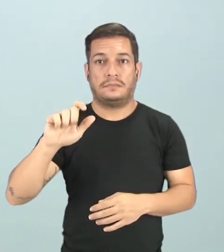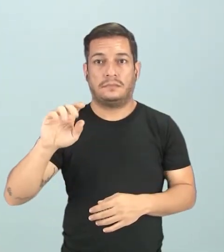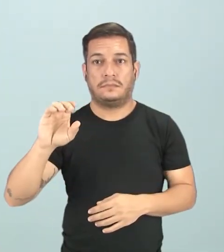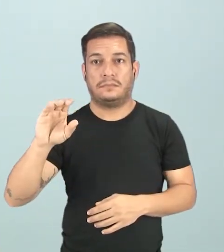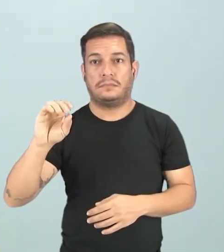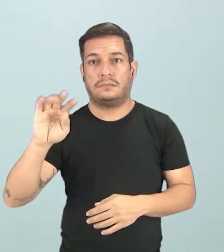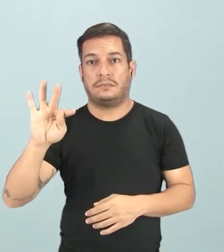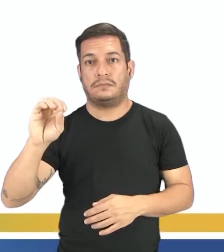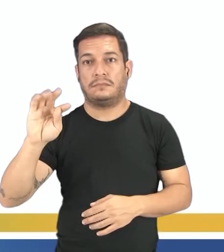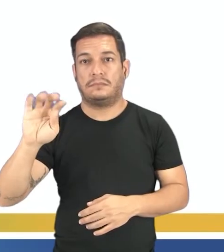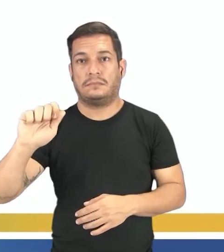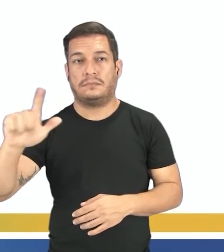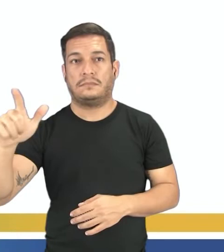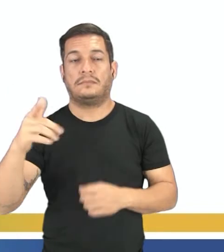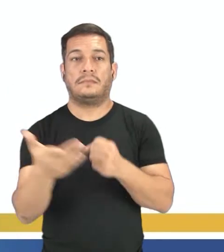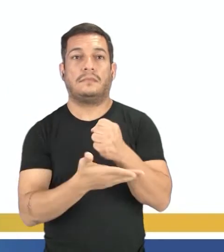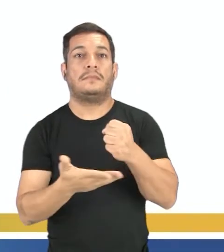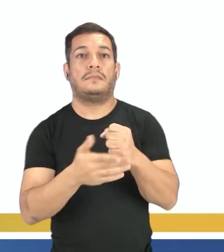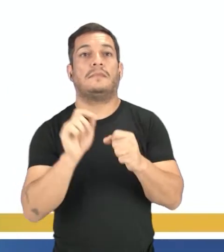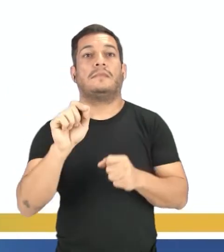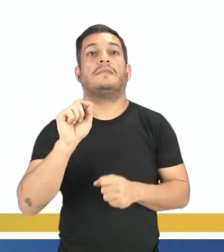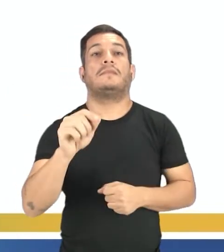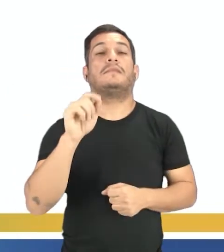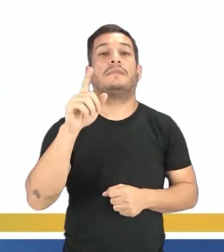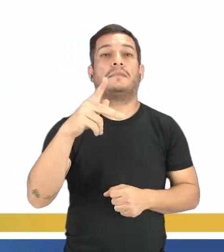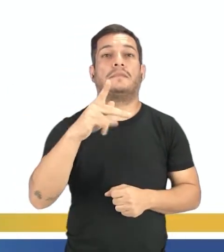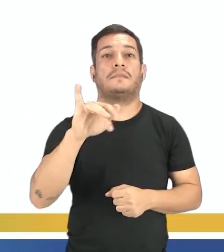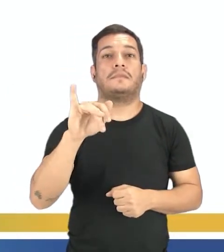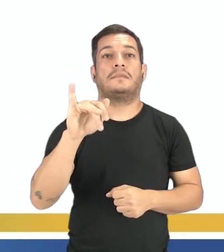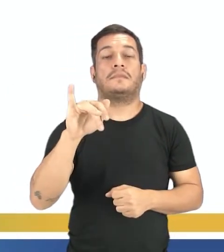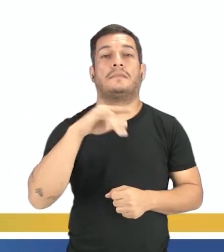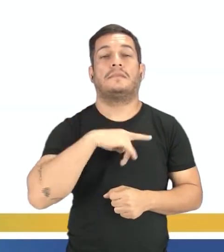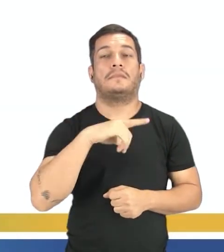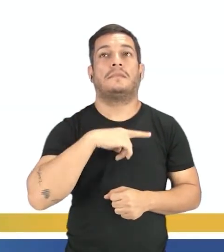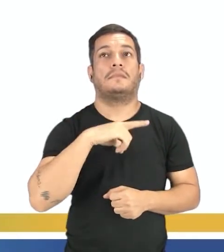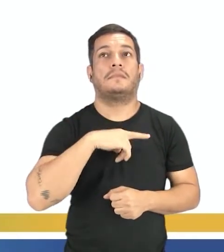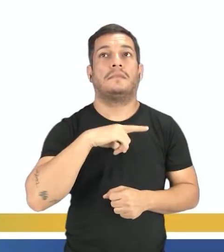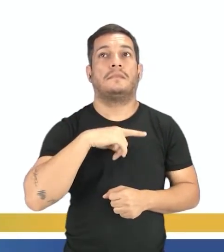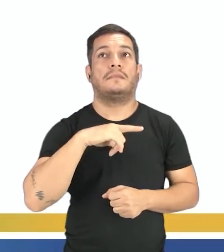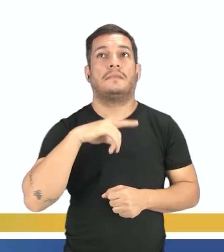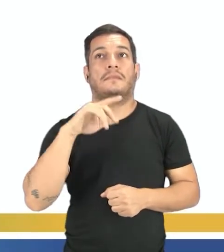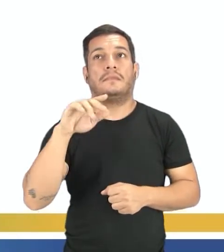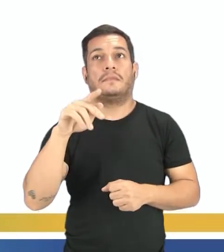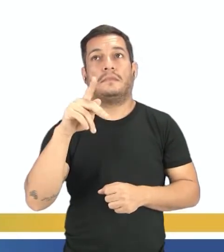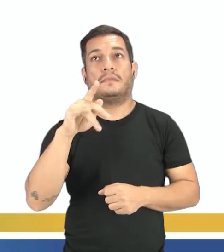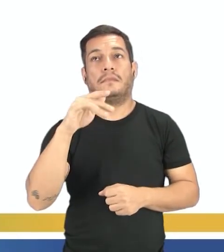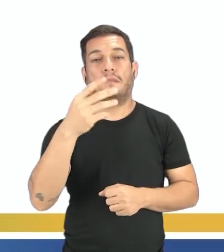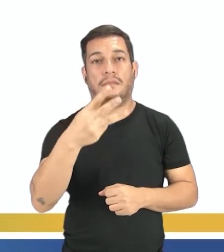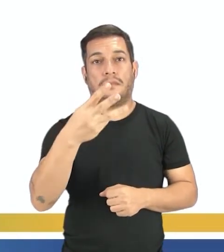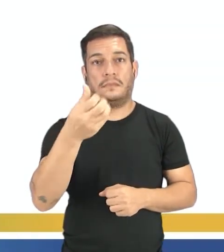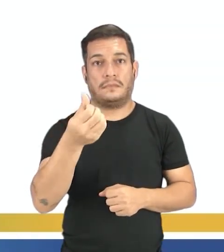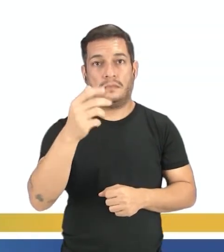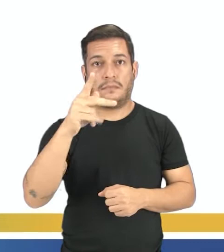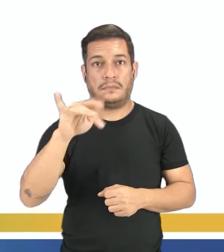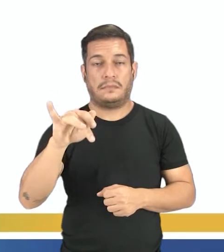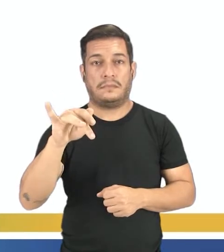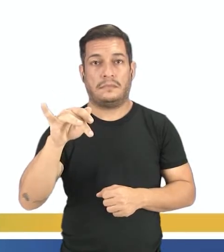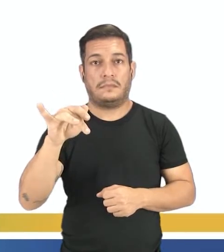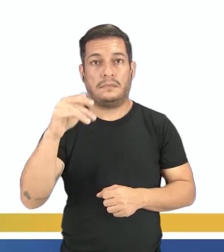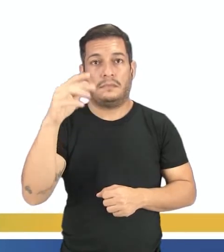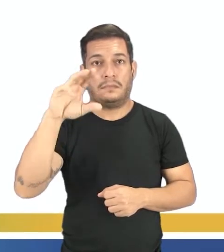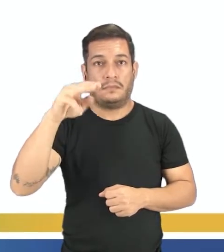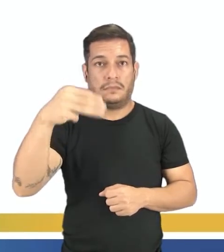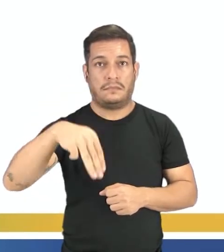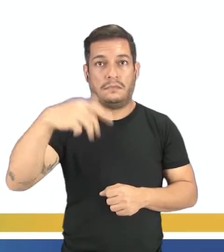que, logo, a área da base é π, né, que temos aqui, ó, a área da base é de 36 π centímetro ao